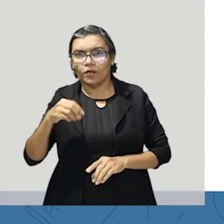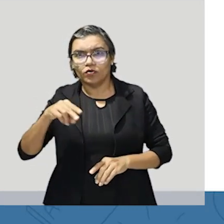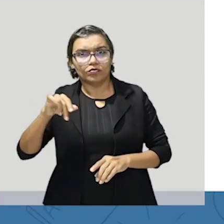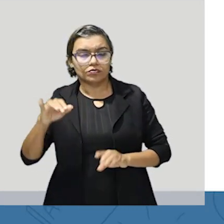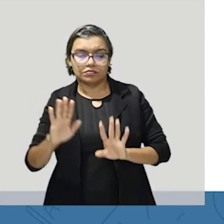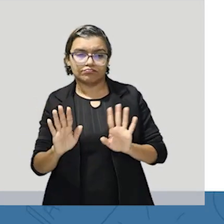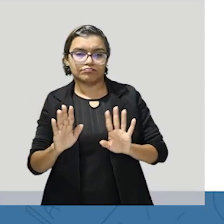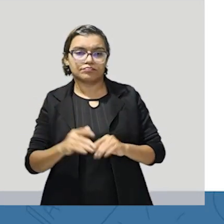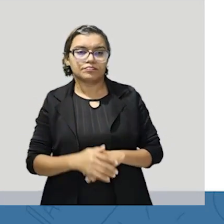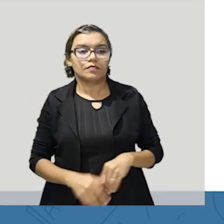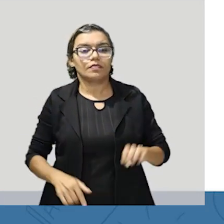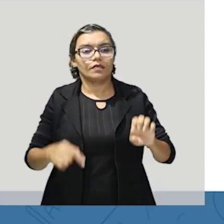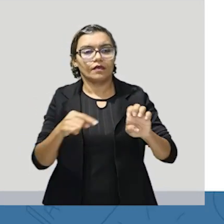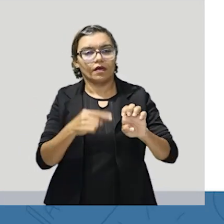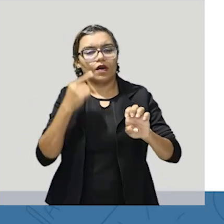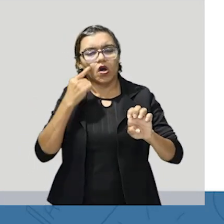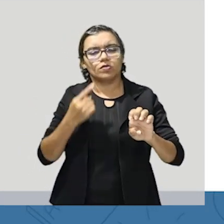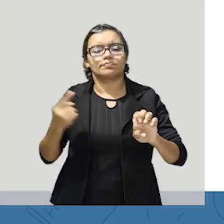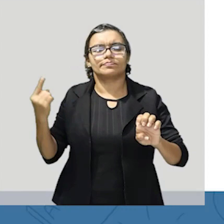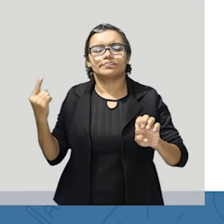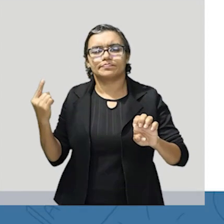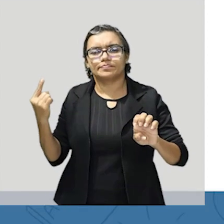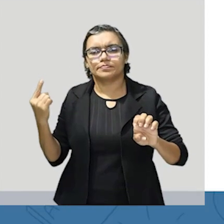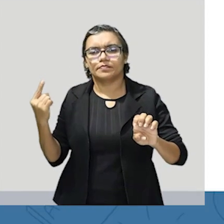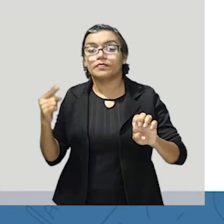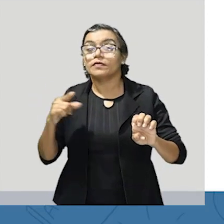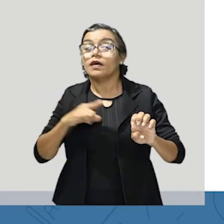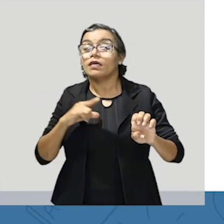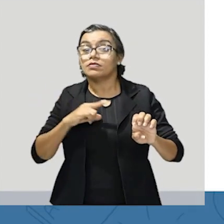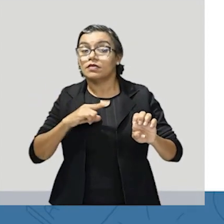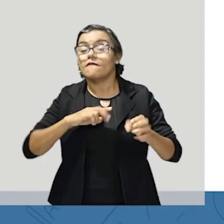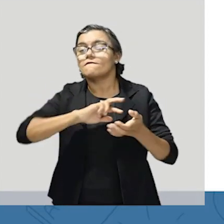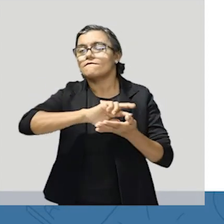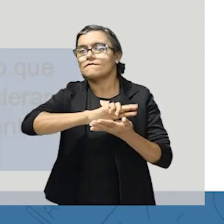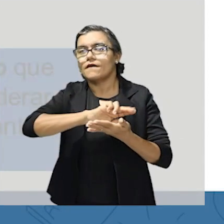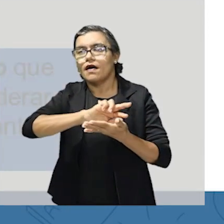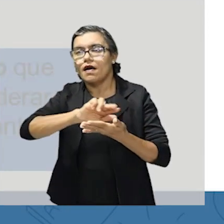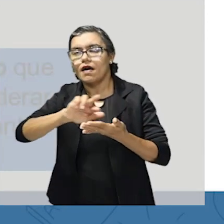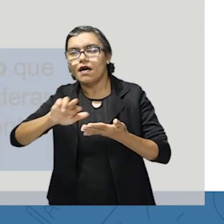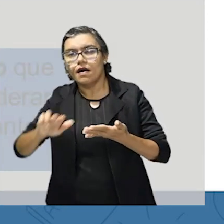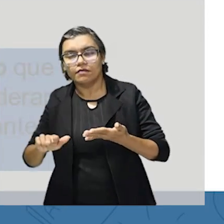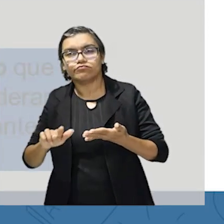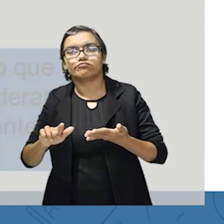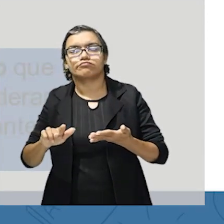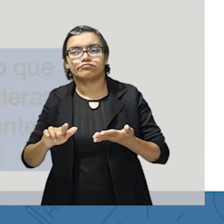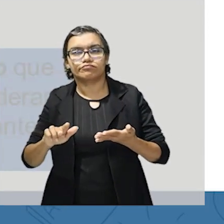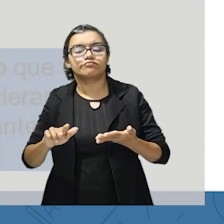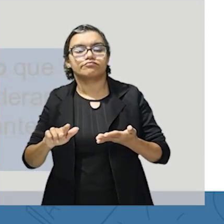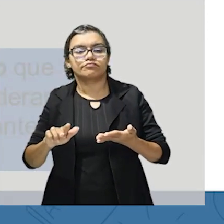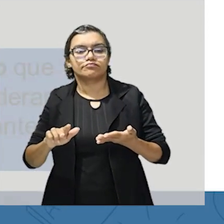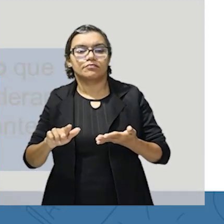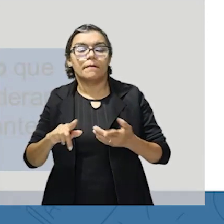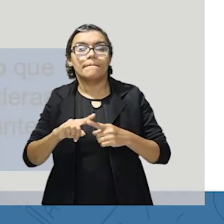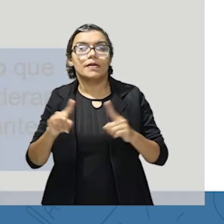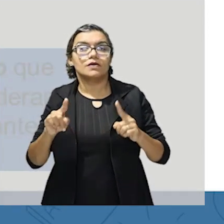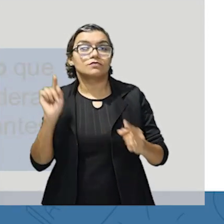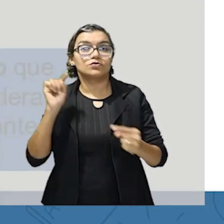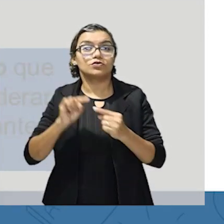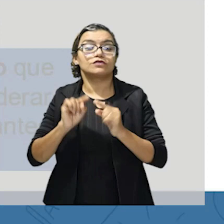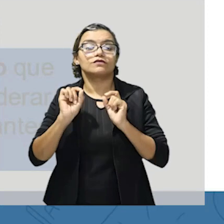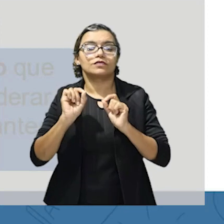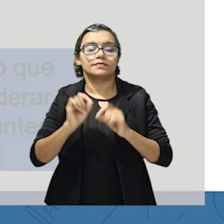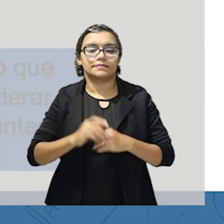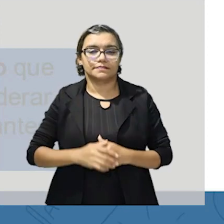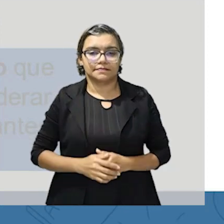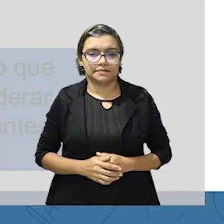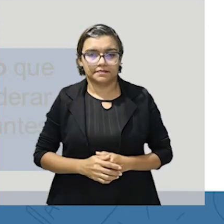autor resistirem as adversidades existem a diversidade existem mas também a intenção é o que